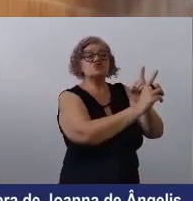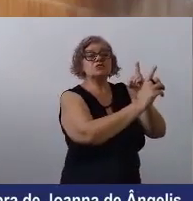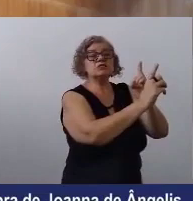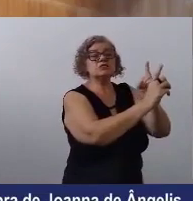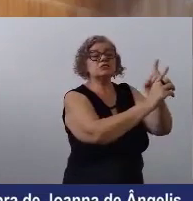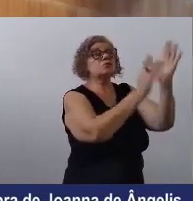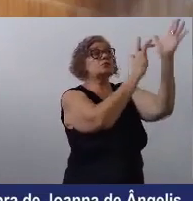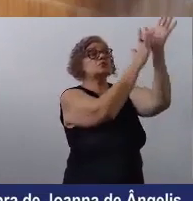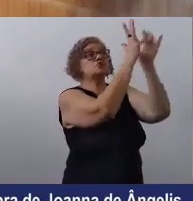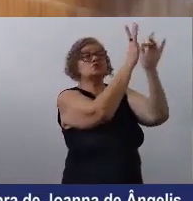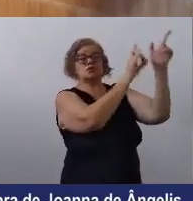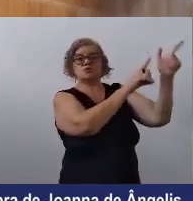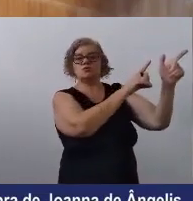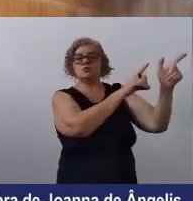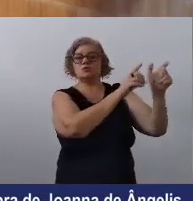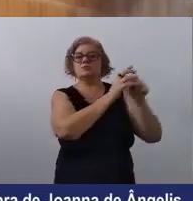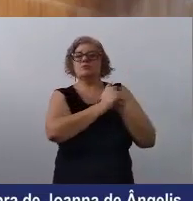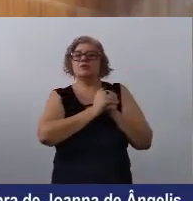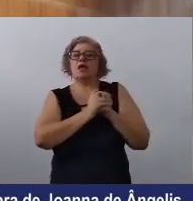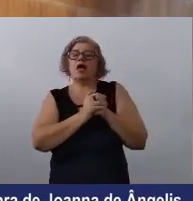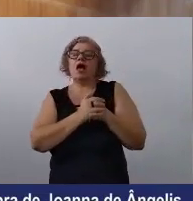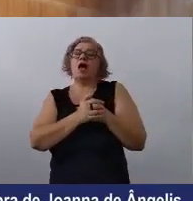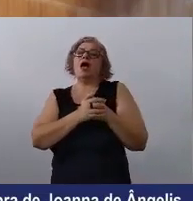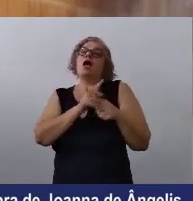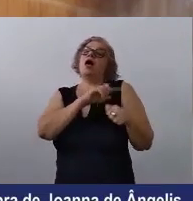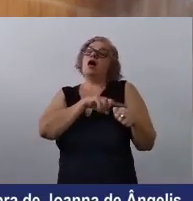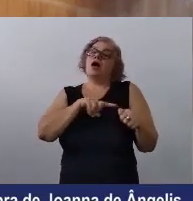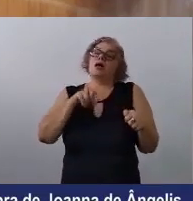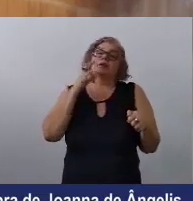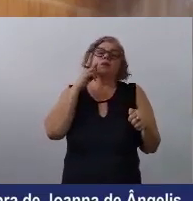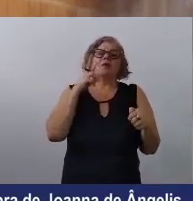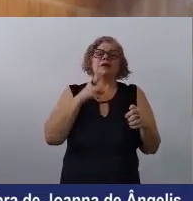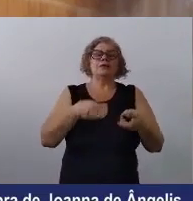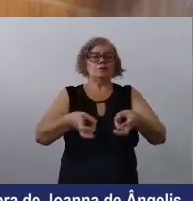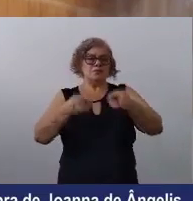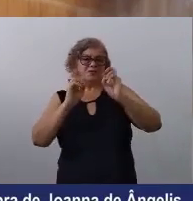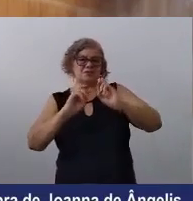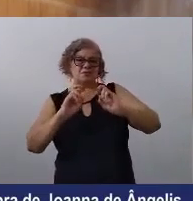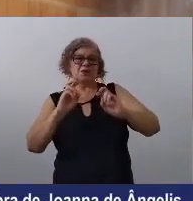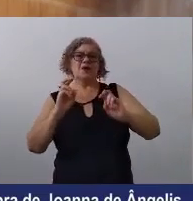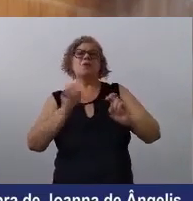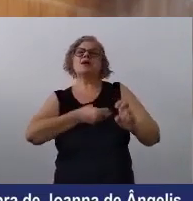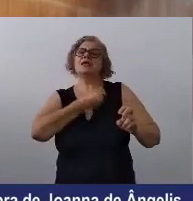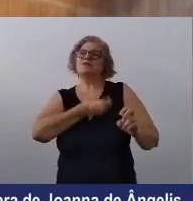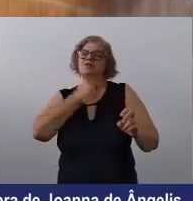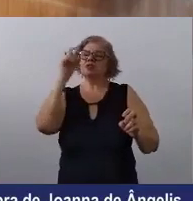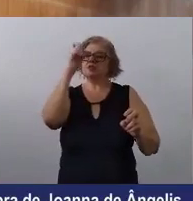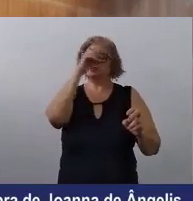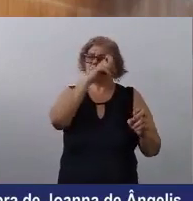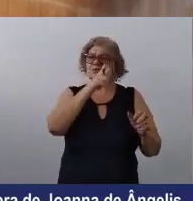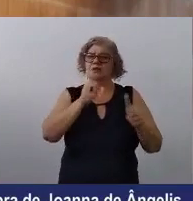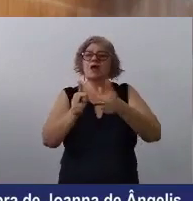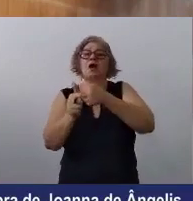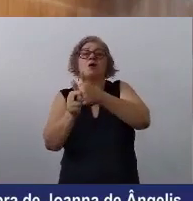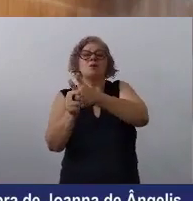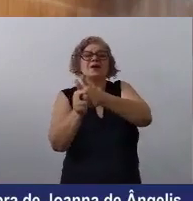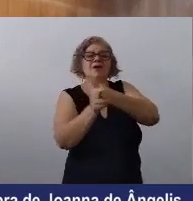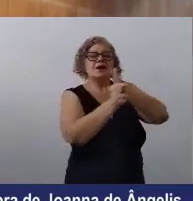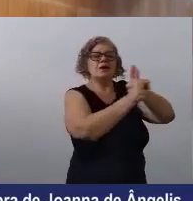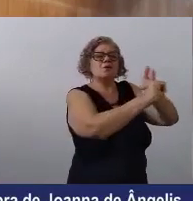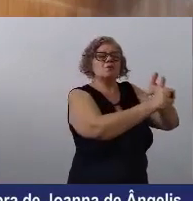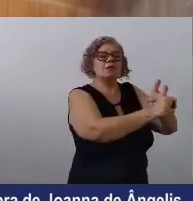Iana, então, percebendo aquela vida difícil de Joana, a convida para ir com ela ao monte